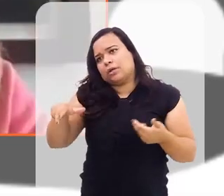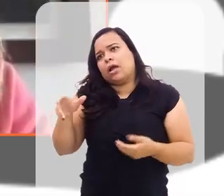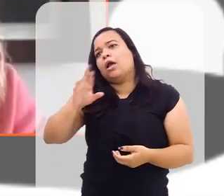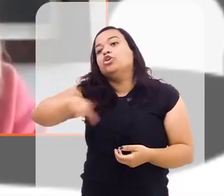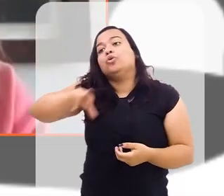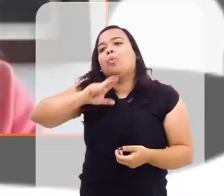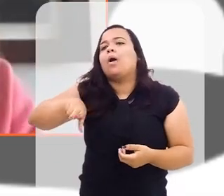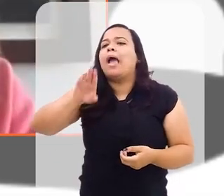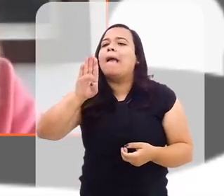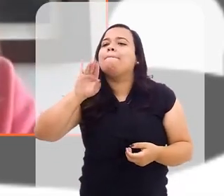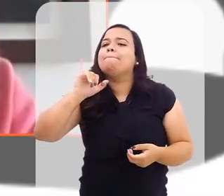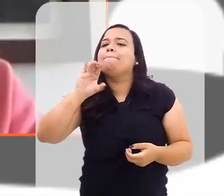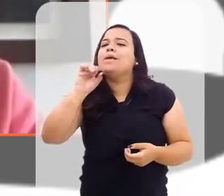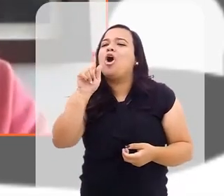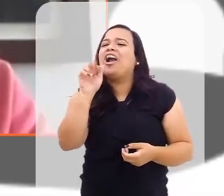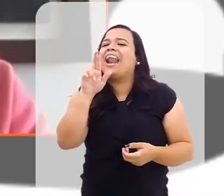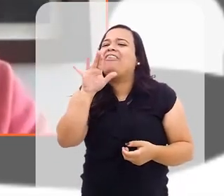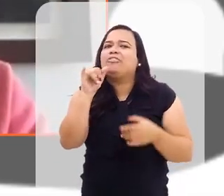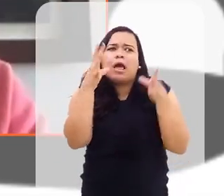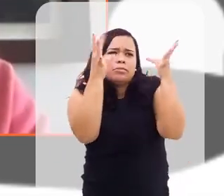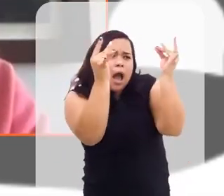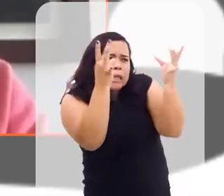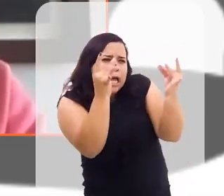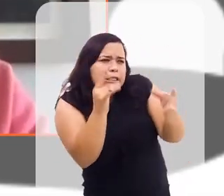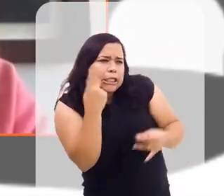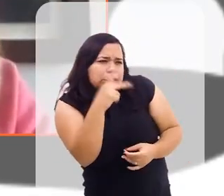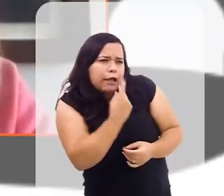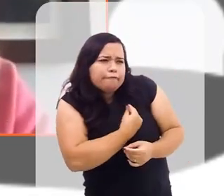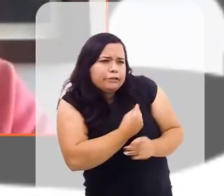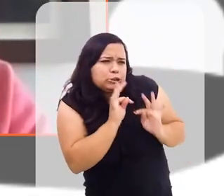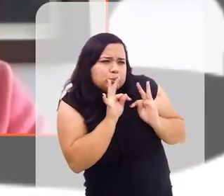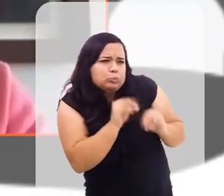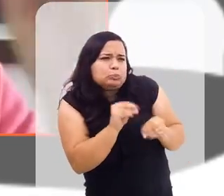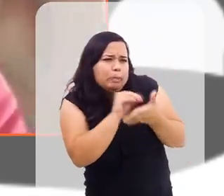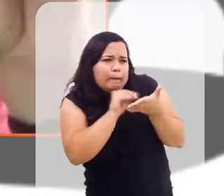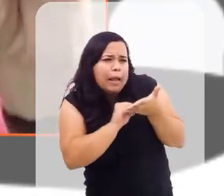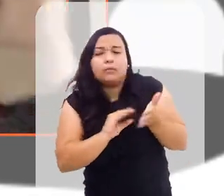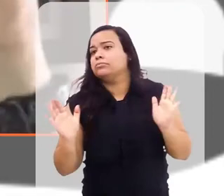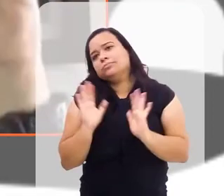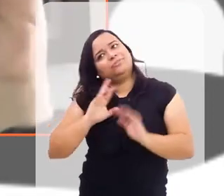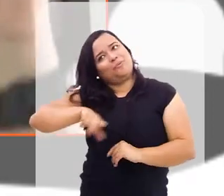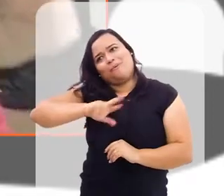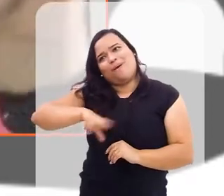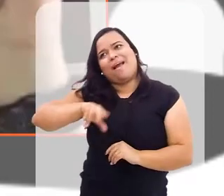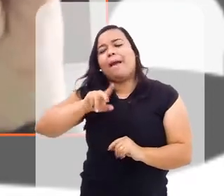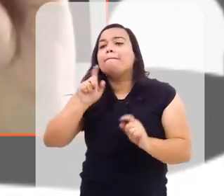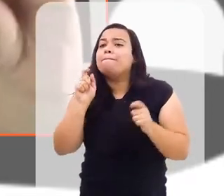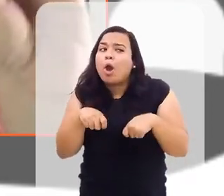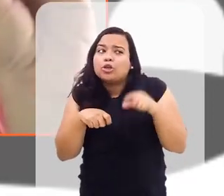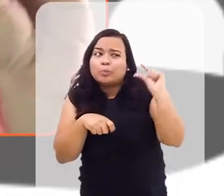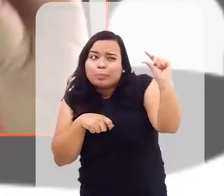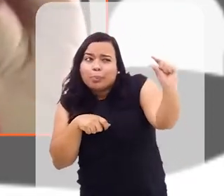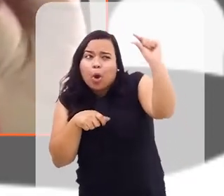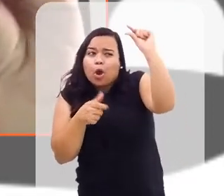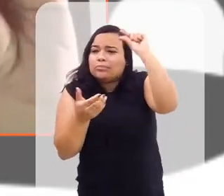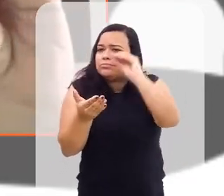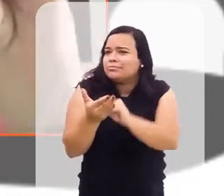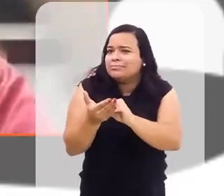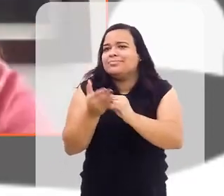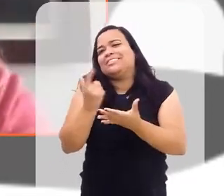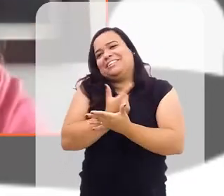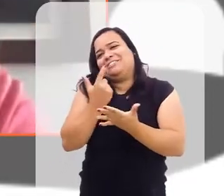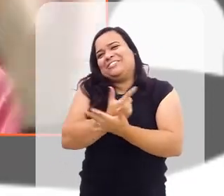que a gente não vai fazer uma biografia da pessoa, né? De uma conversa que a gente está escutando, mas a gente pode pegar um pouquinho daquele